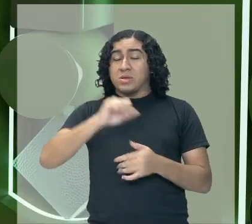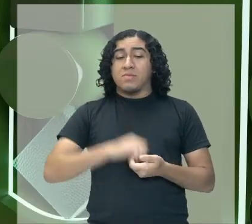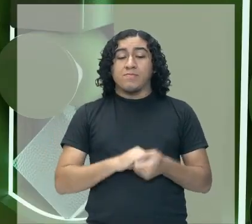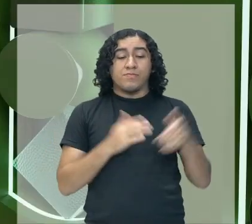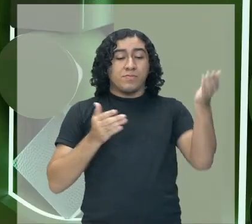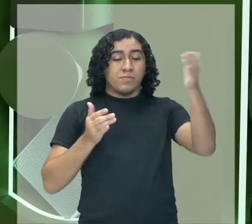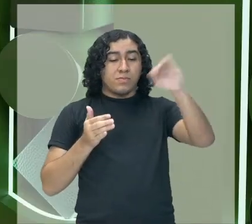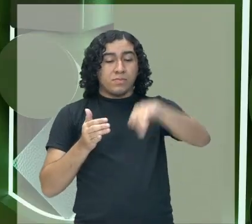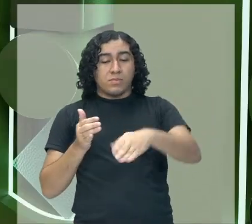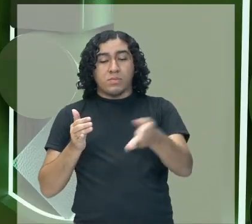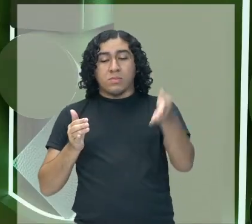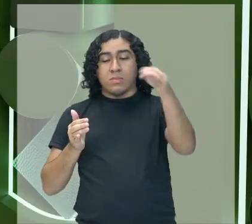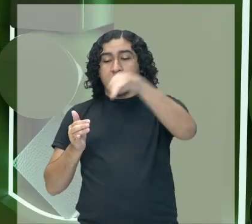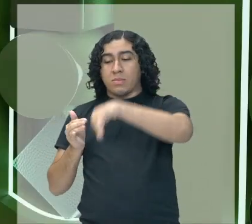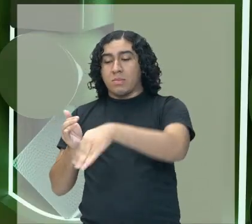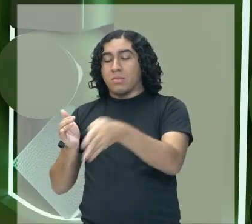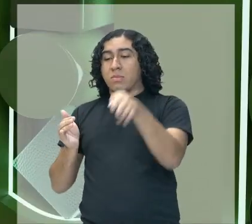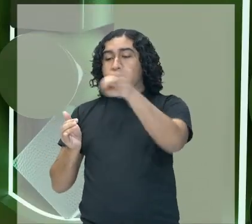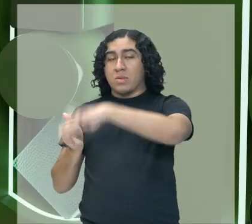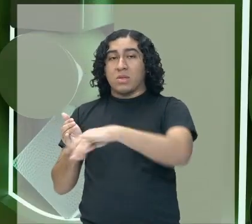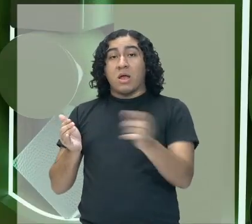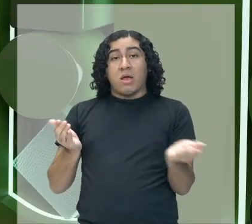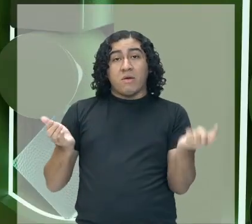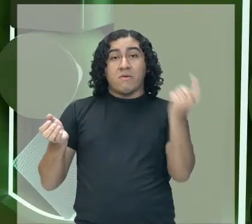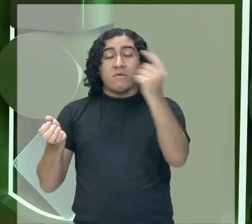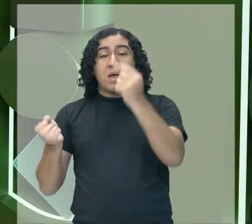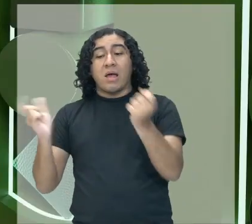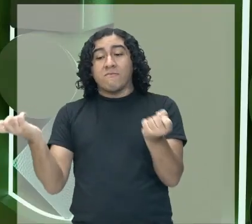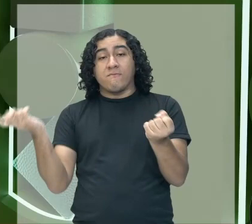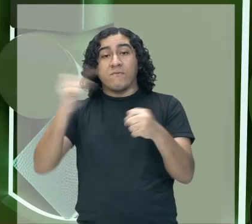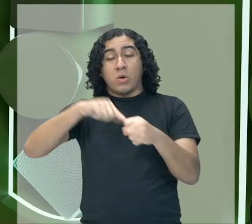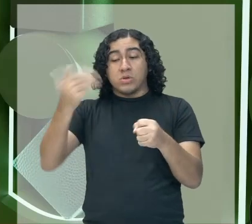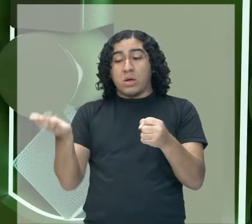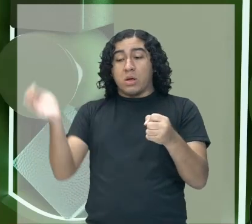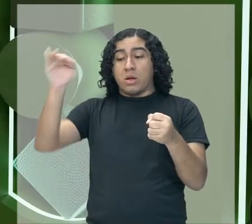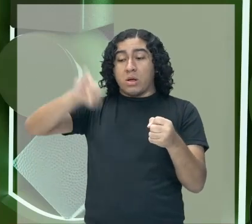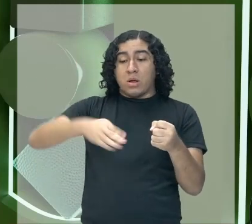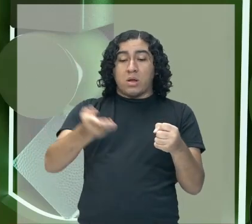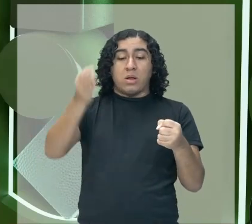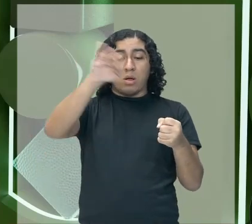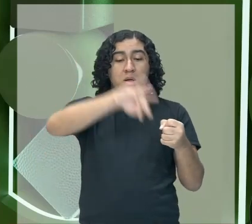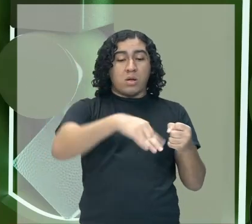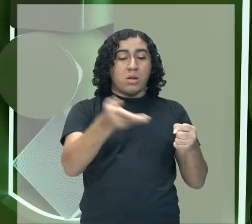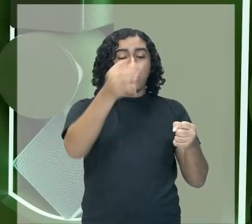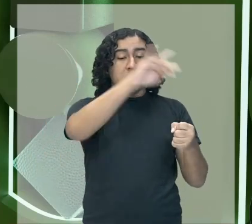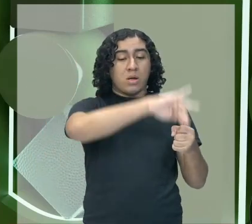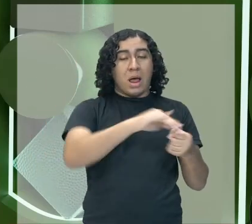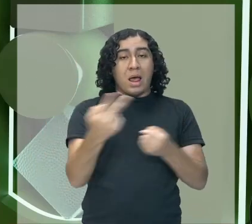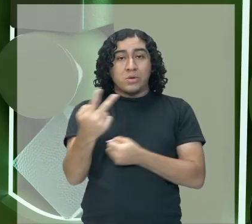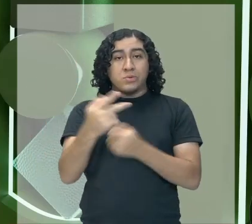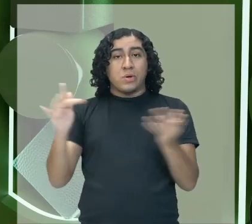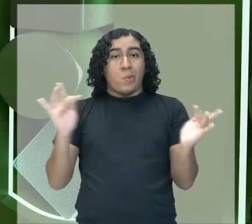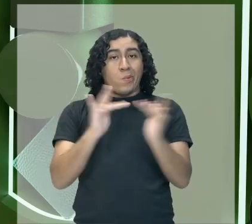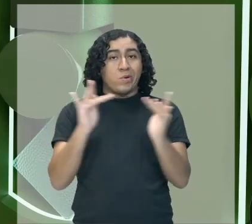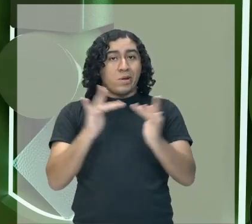eu tenho uma indo e outra voltando né Eu Vou Chamar esse tipo de onda de onda